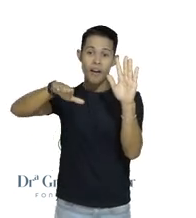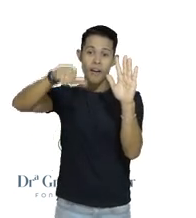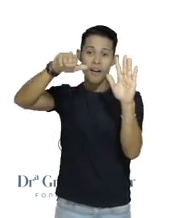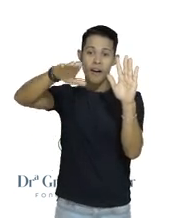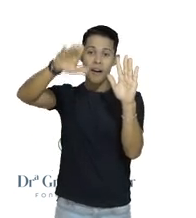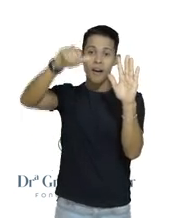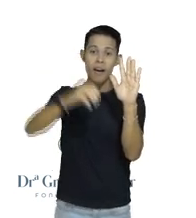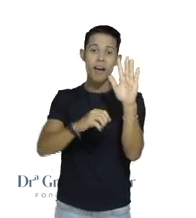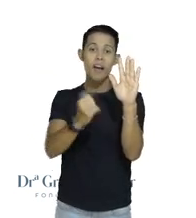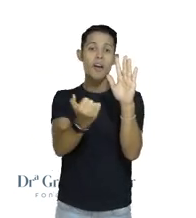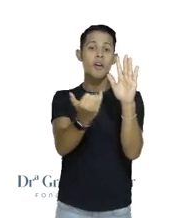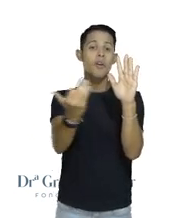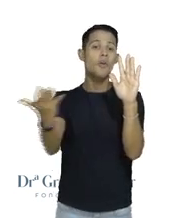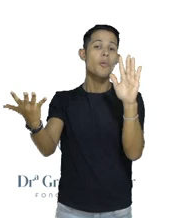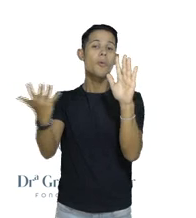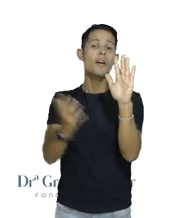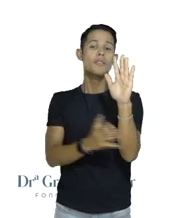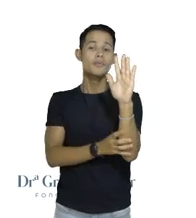Quantos pássaros?